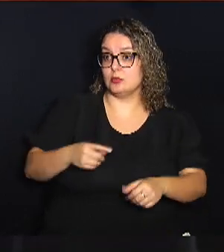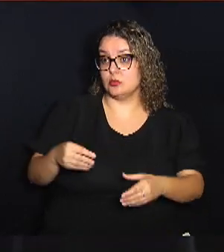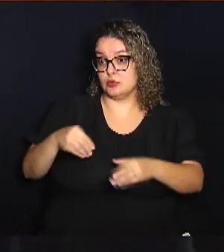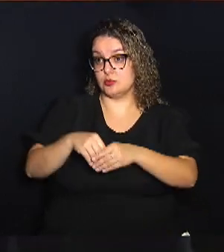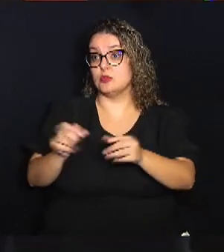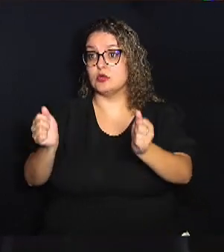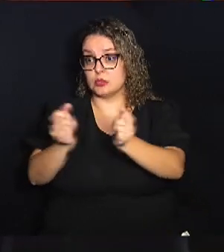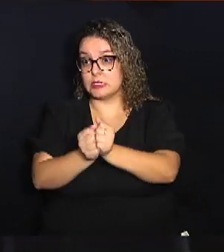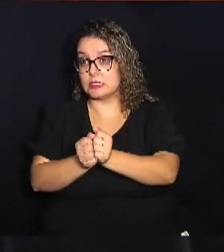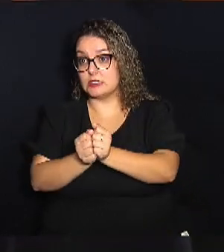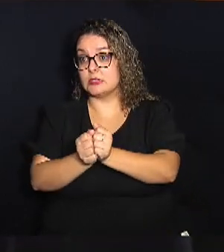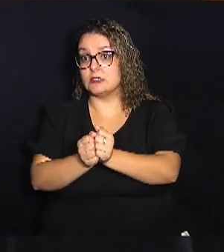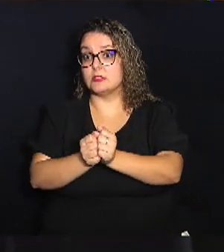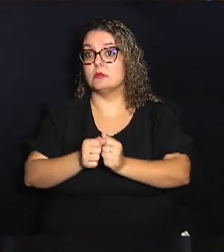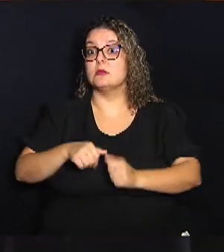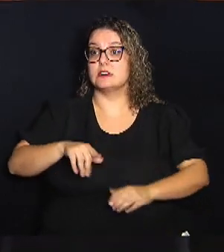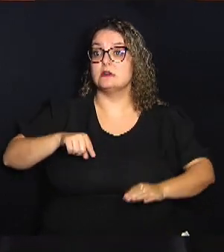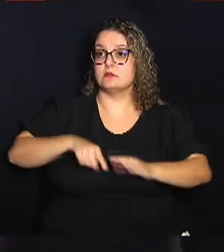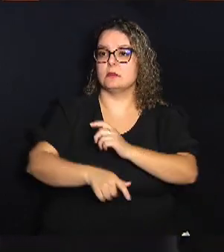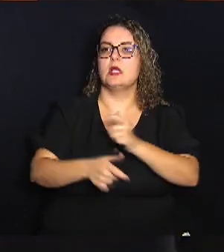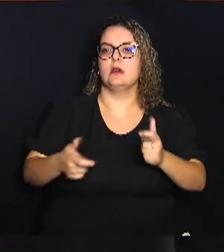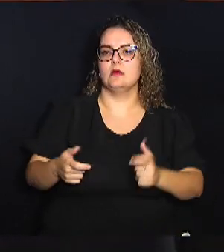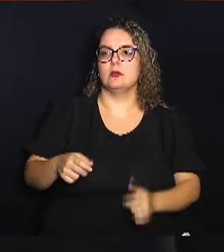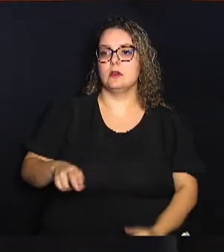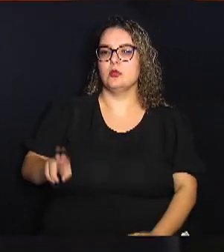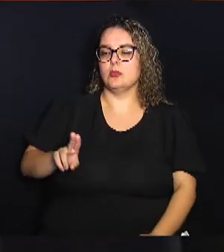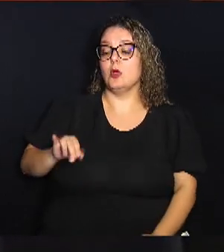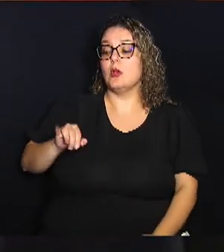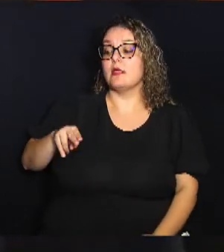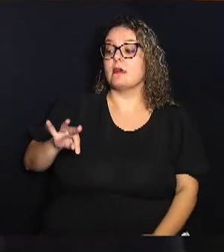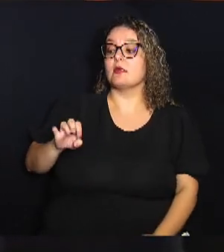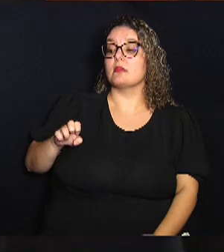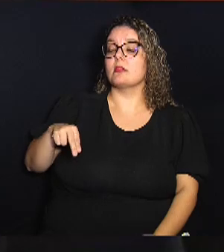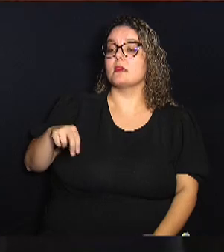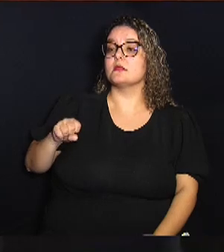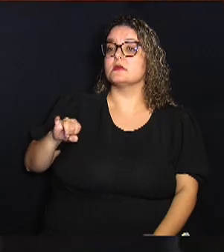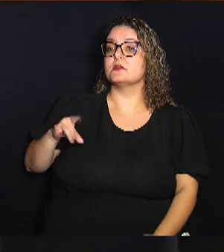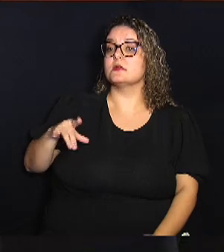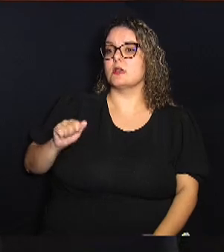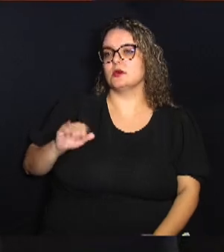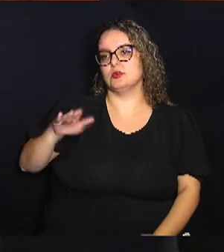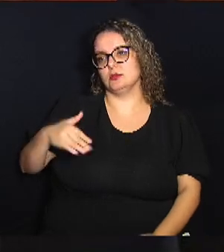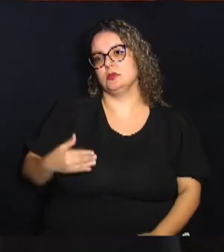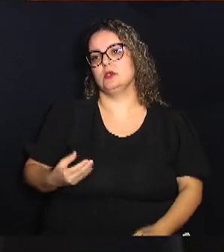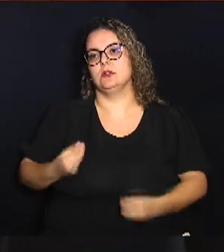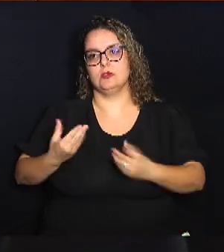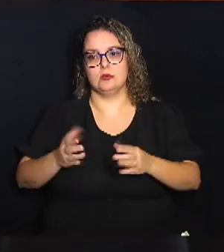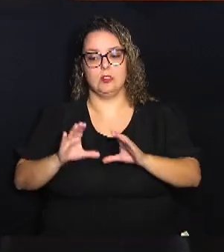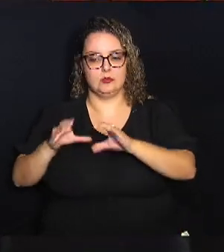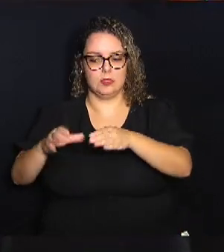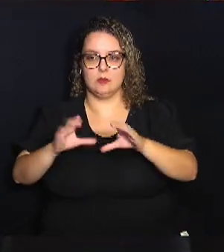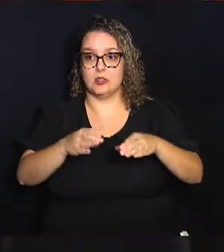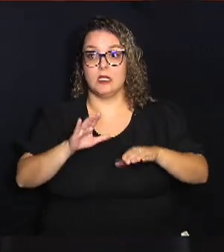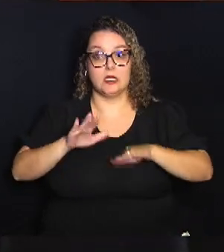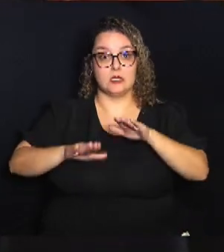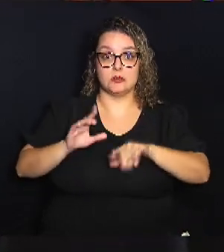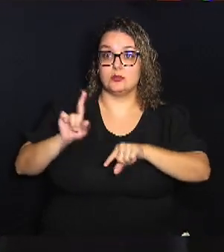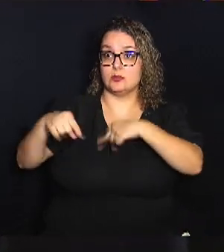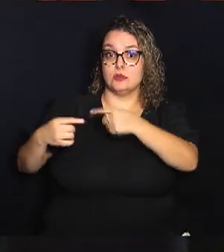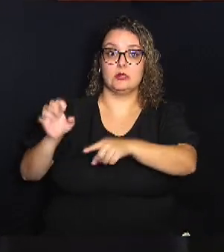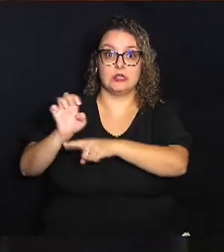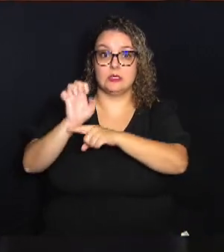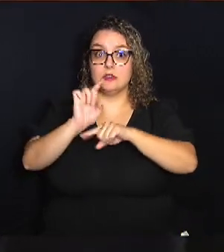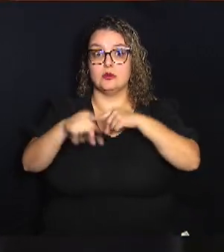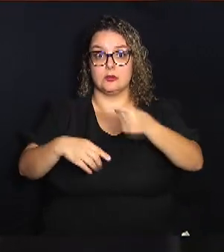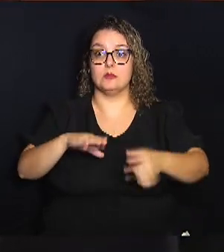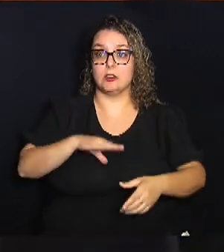está junto para ser mais intenso. Eu uso muito a palavra intensidade quando a gente consegue trazer times que às vezes estão em outros estados, em outras